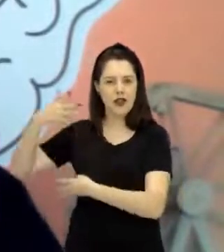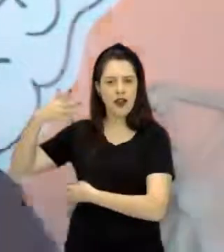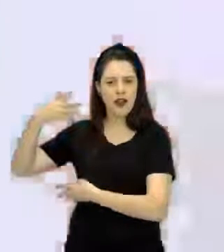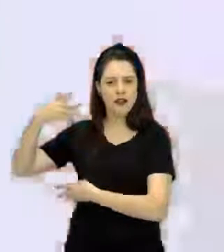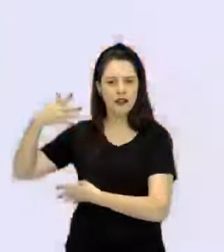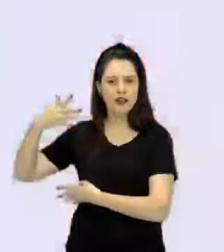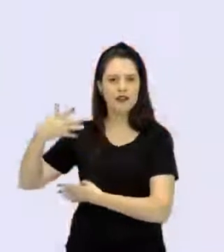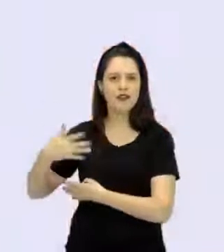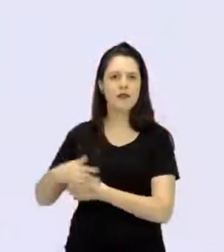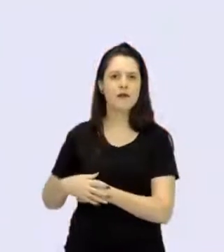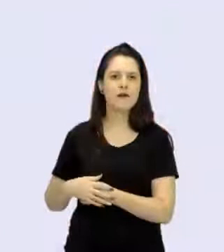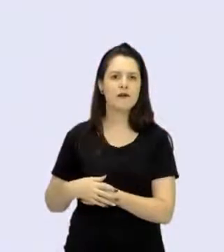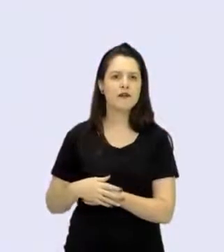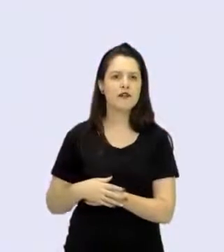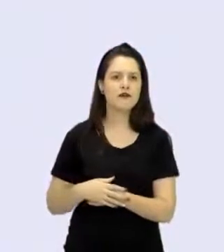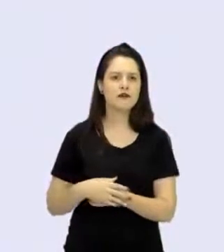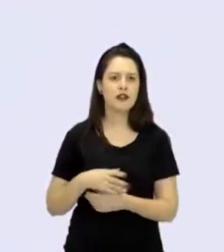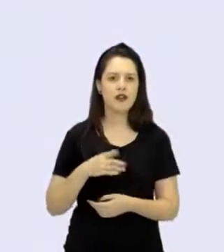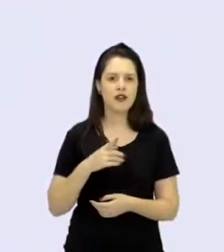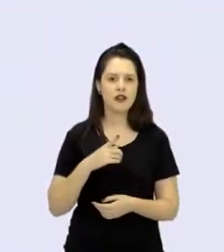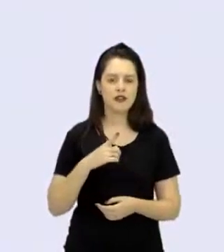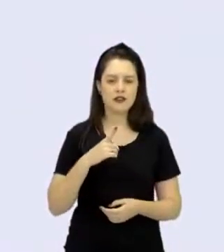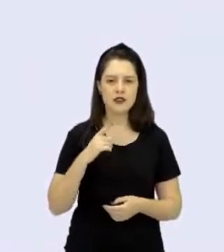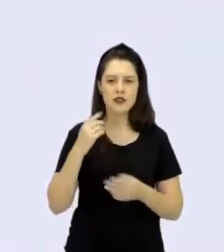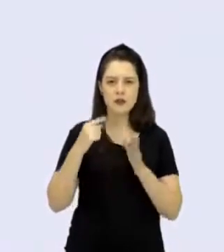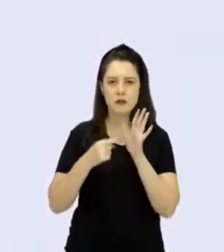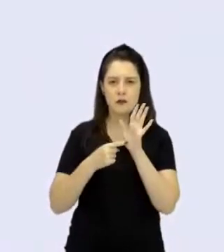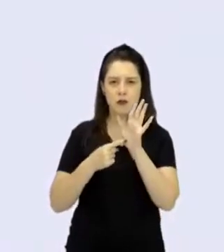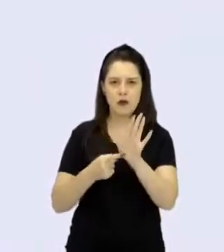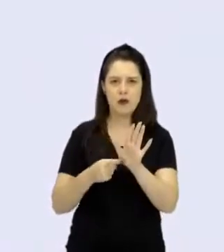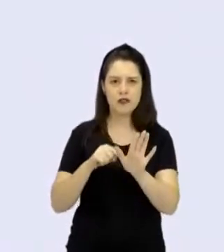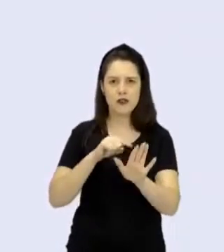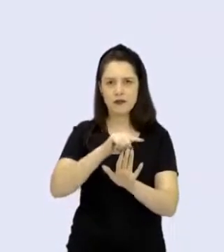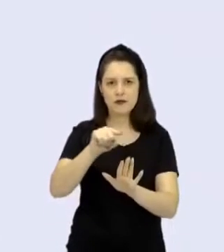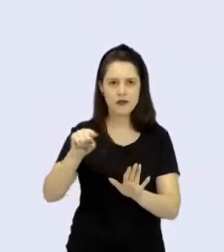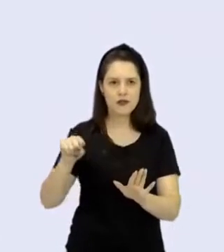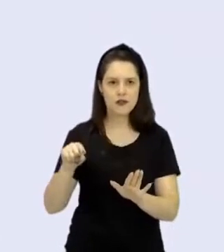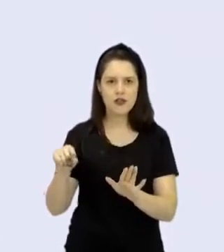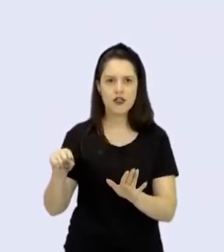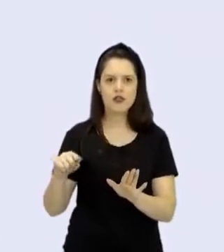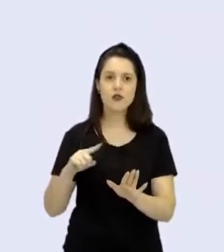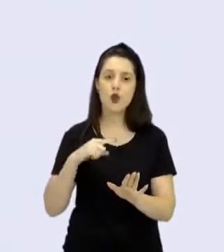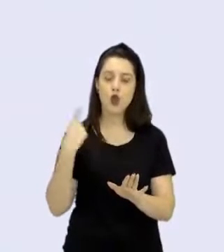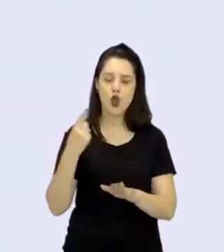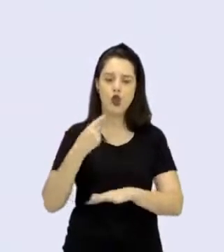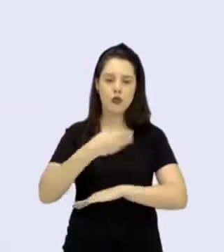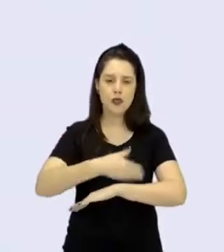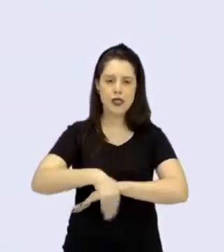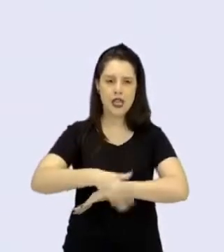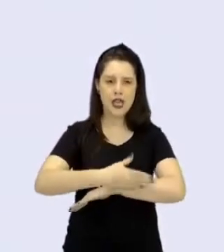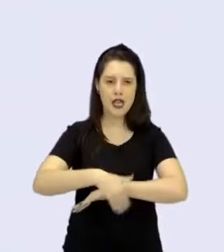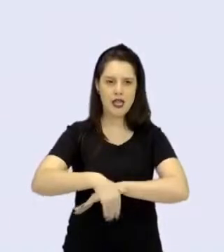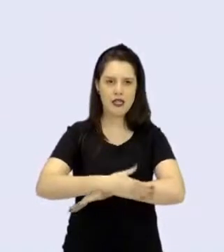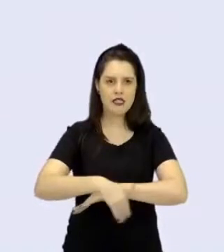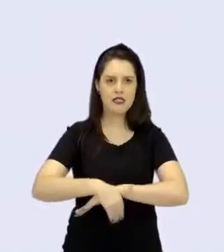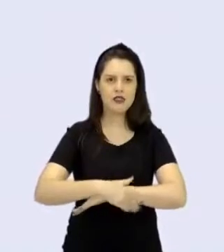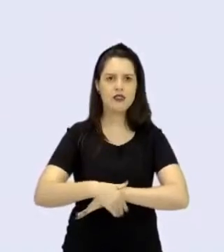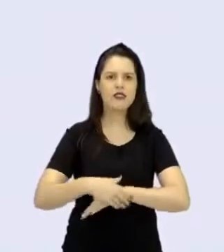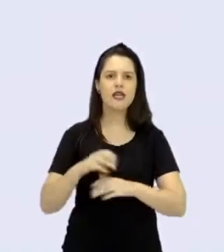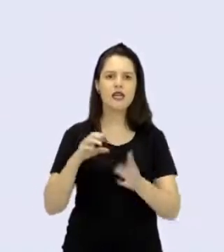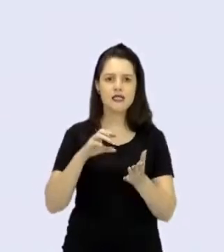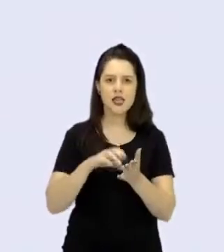No slide, a gente mostra para vocês o nosso endereço, né? CIEB, Centro